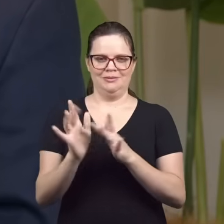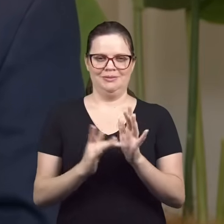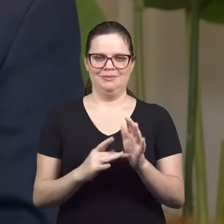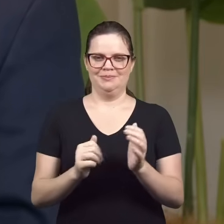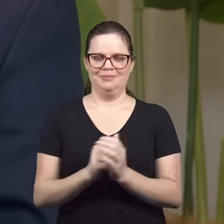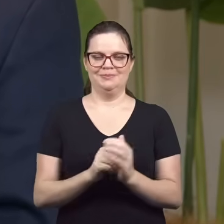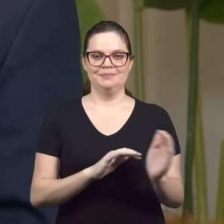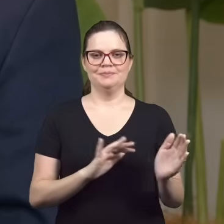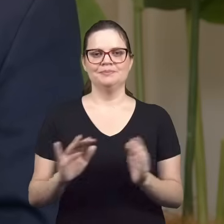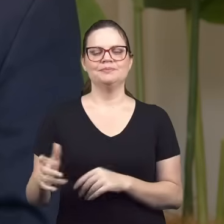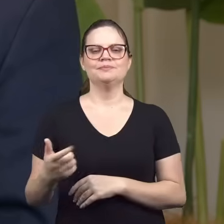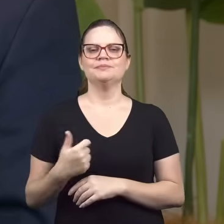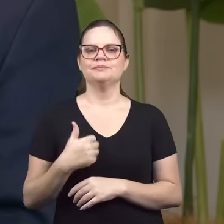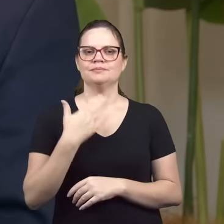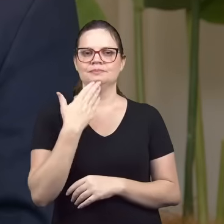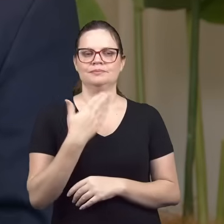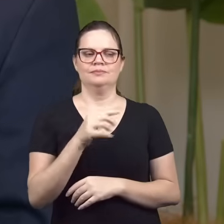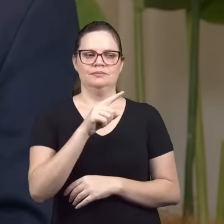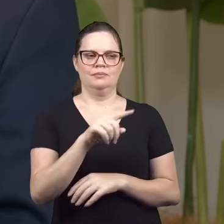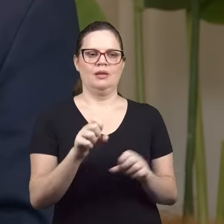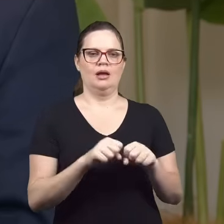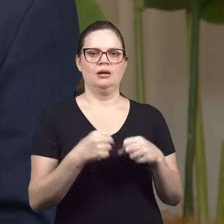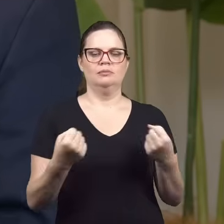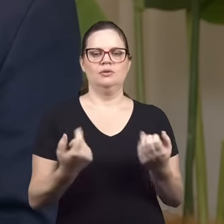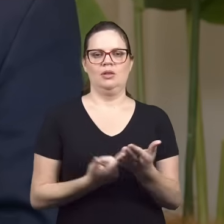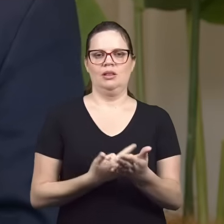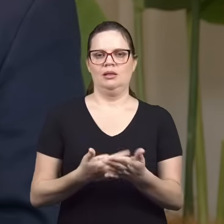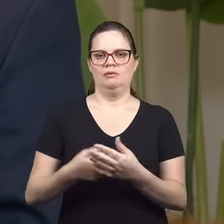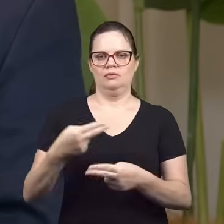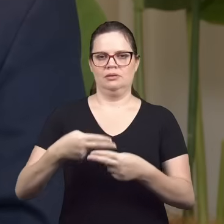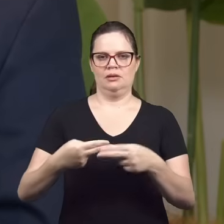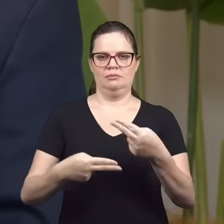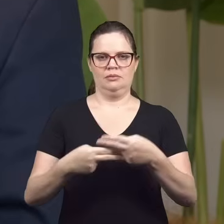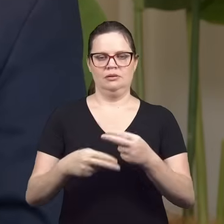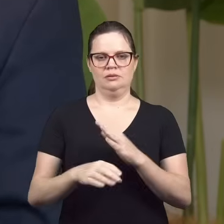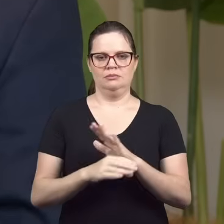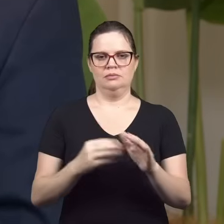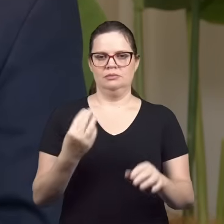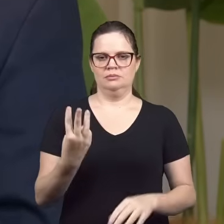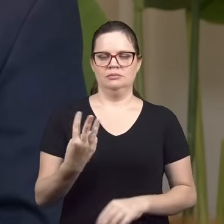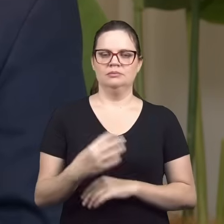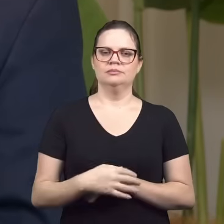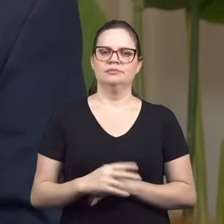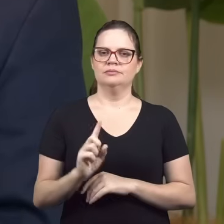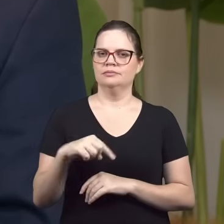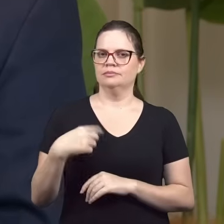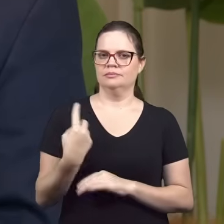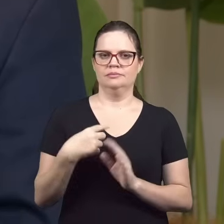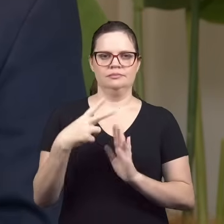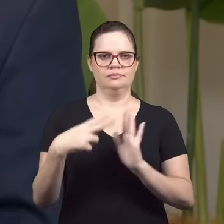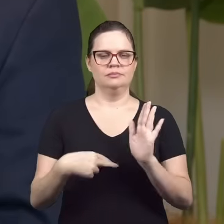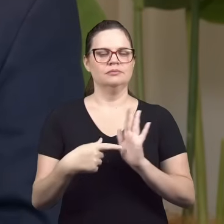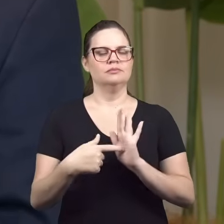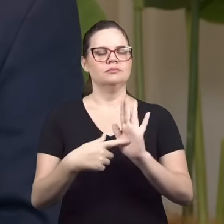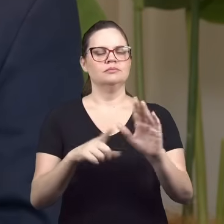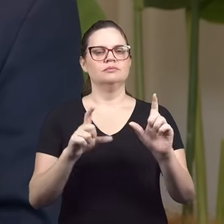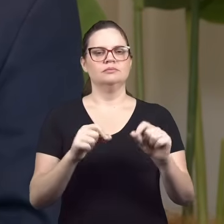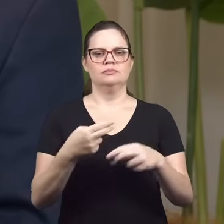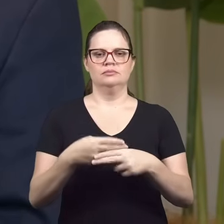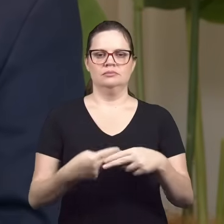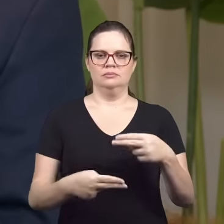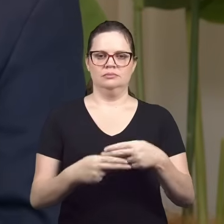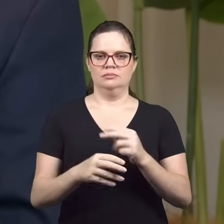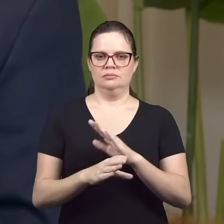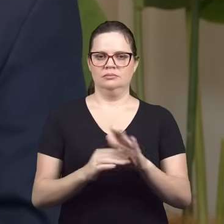Eu queria que o Wesley abrisse em Neemias, por favor, capítulo 3, Wesley, que nós vamos ver lá em Neemias, capítulo